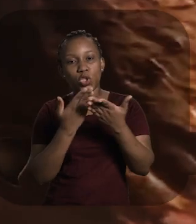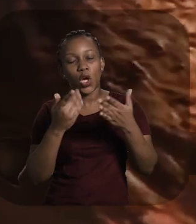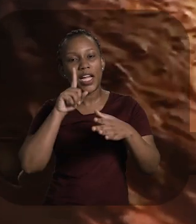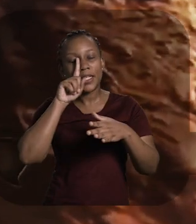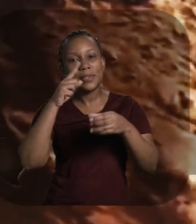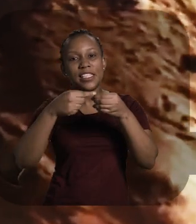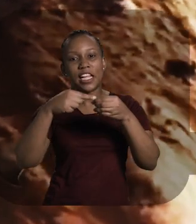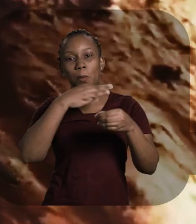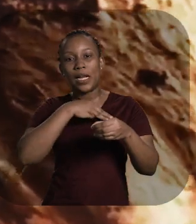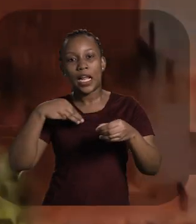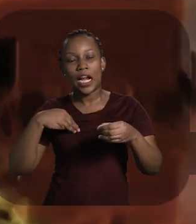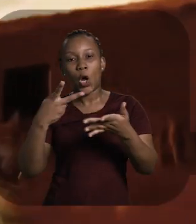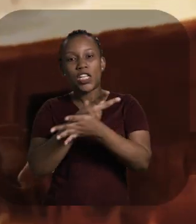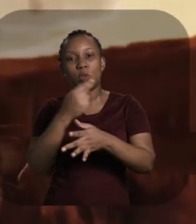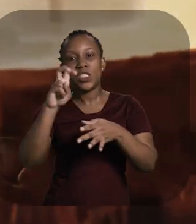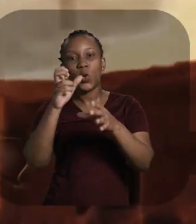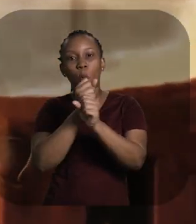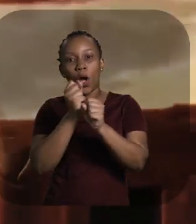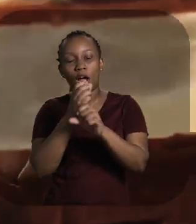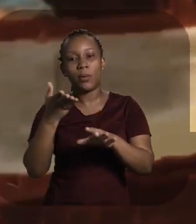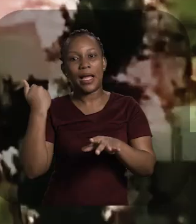Hoje, o crime de Mariana faz 5 anos.